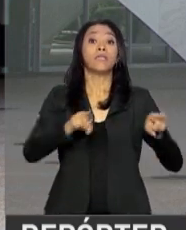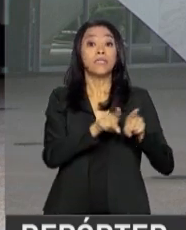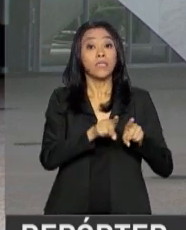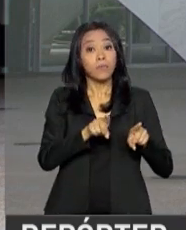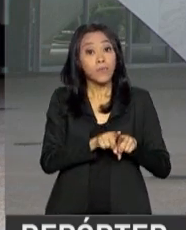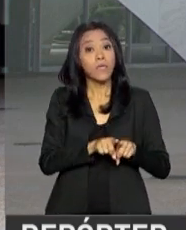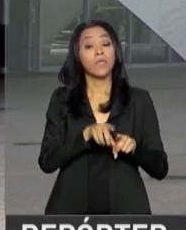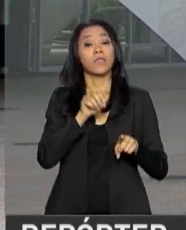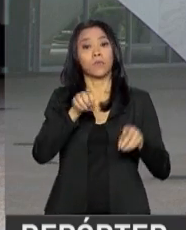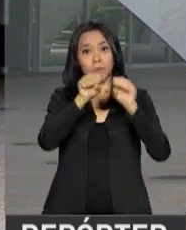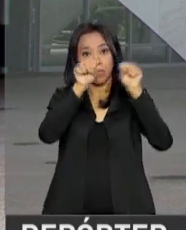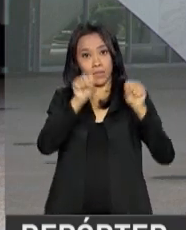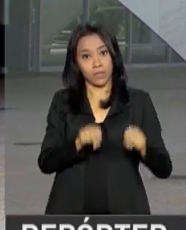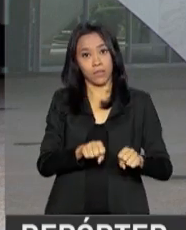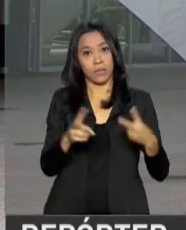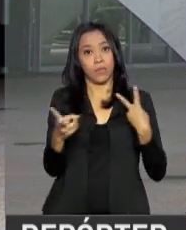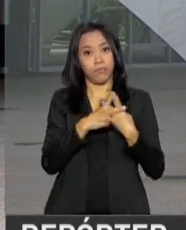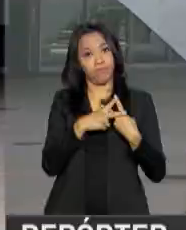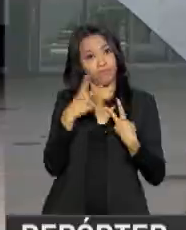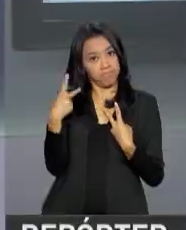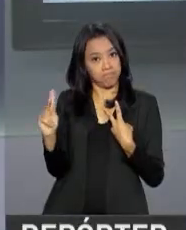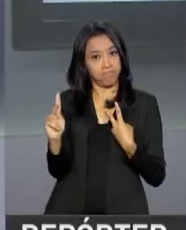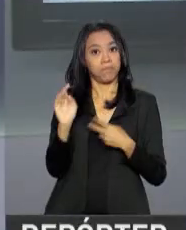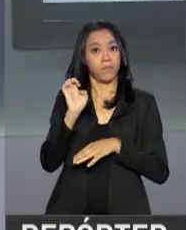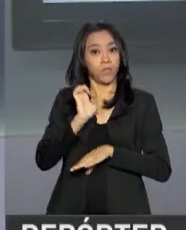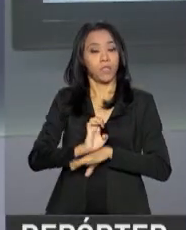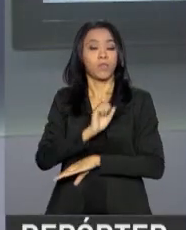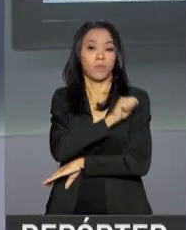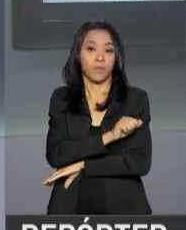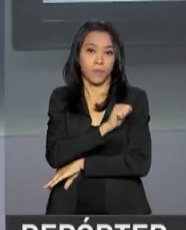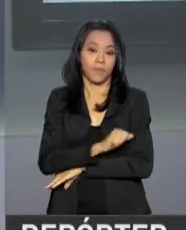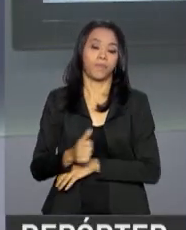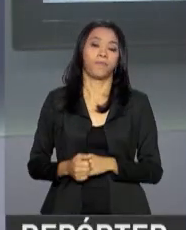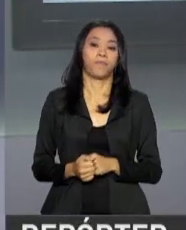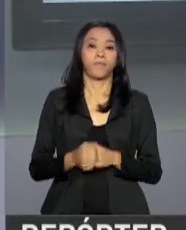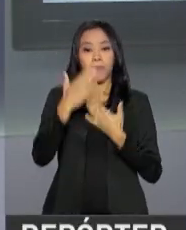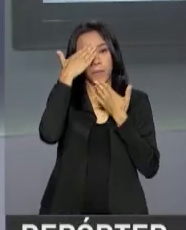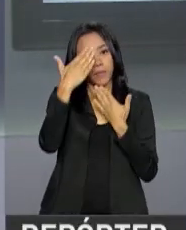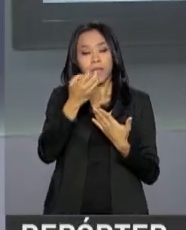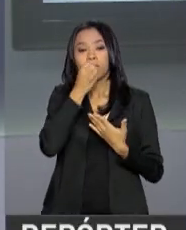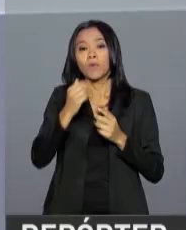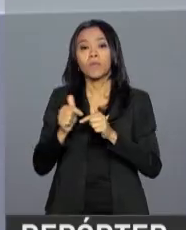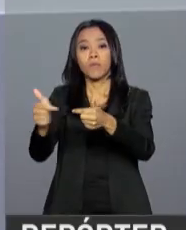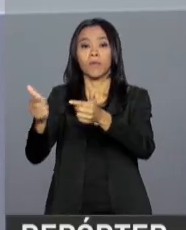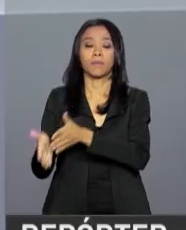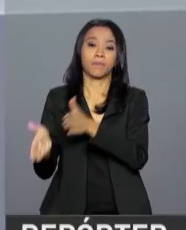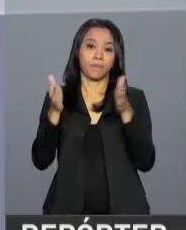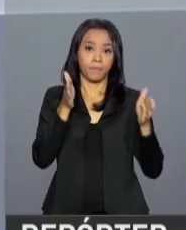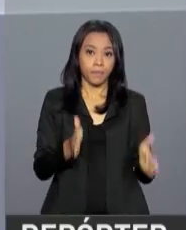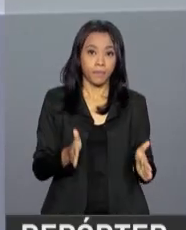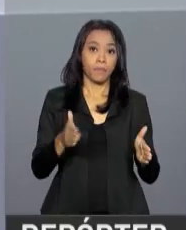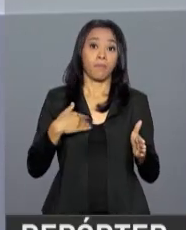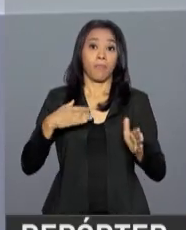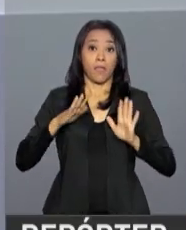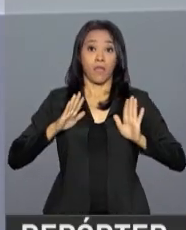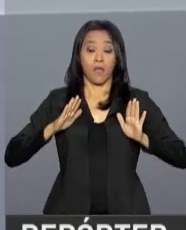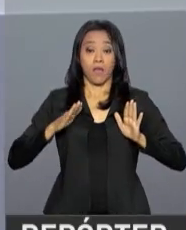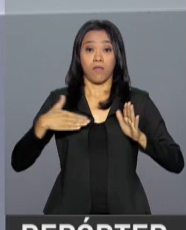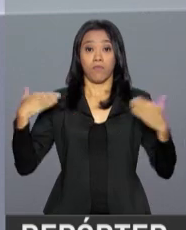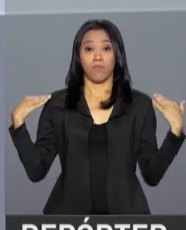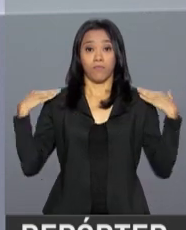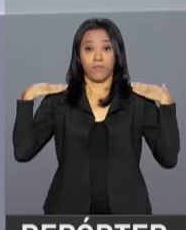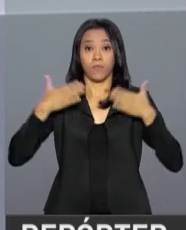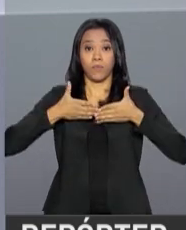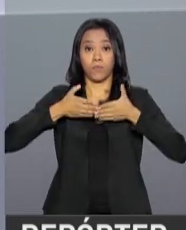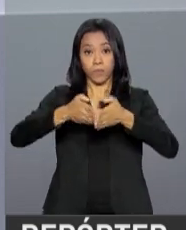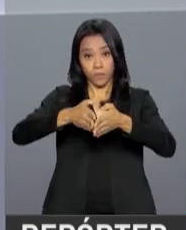Sistema Carcerário Fluminense. Volto com você no estúdio, Carolina. Obrigada, Gabriela. Bom trabalho para você. As Forças Armadas estão